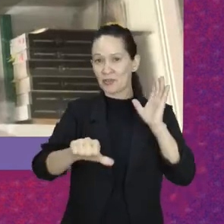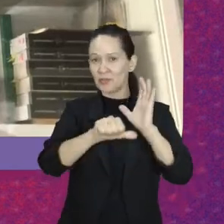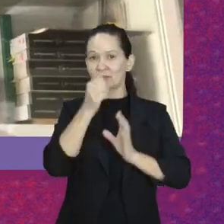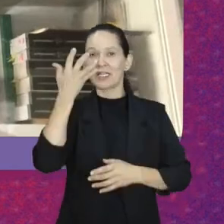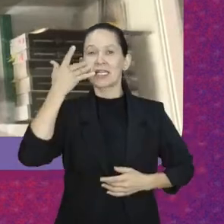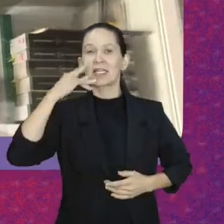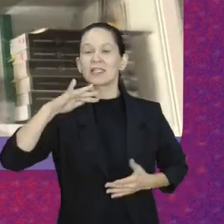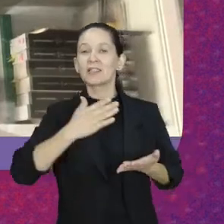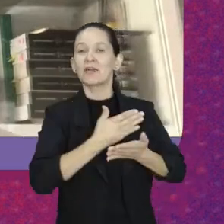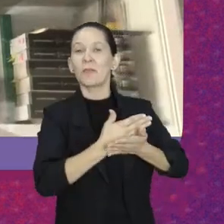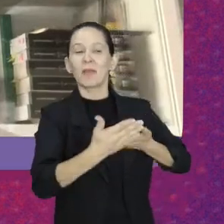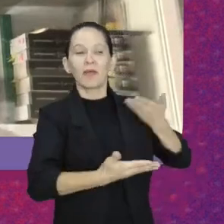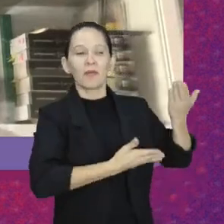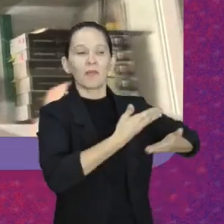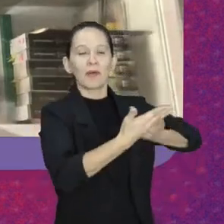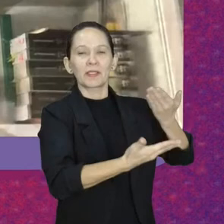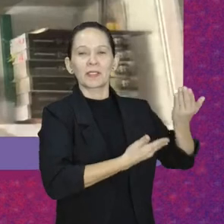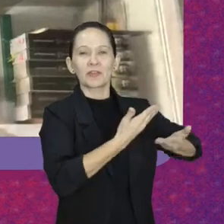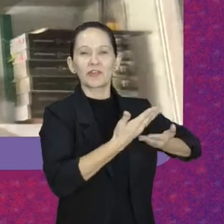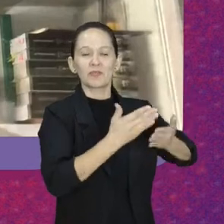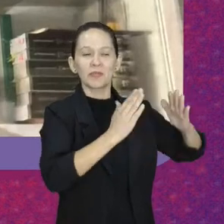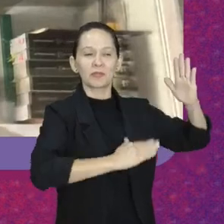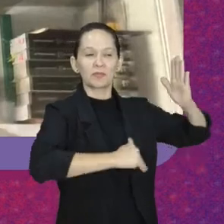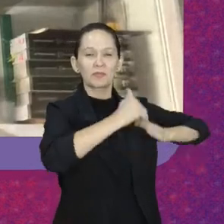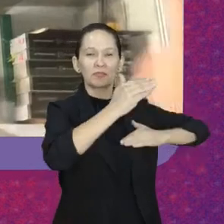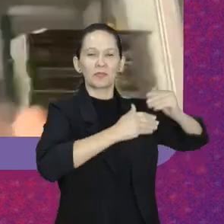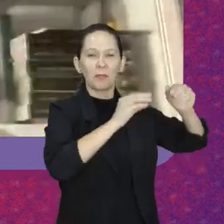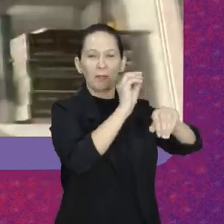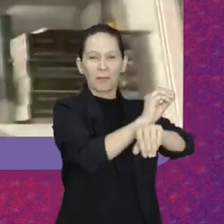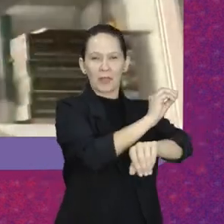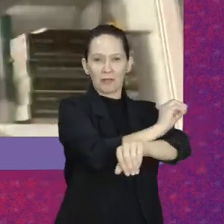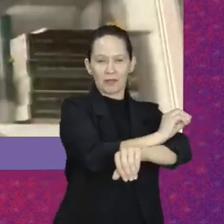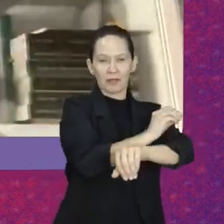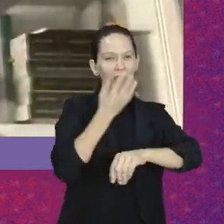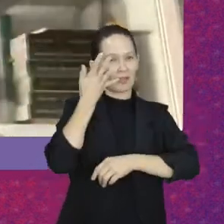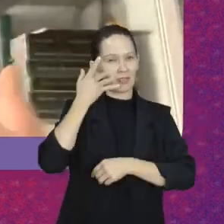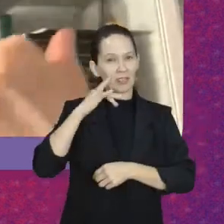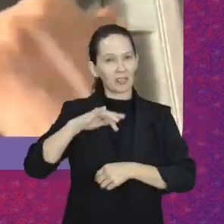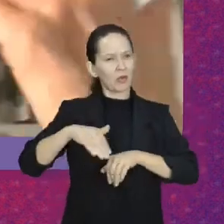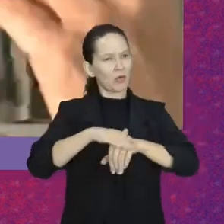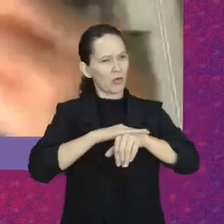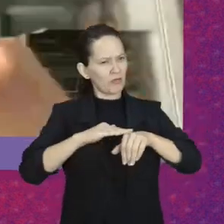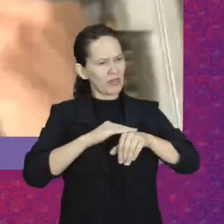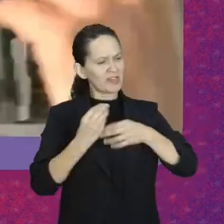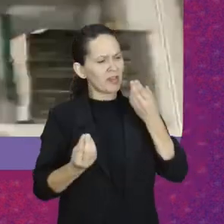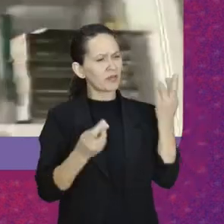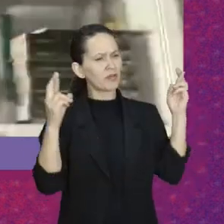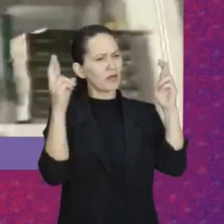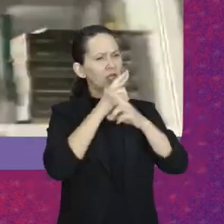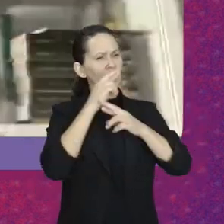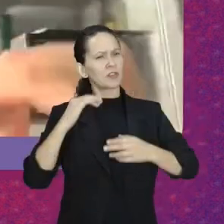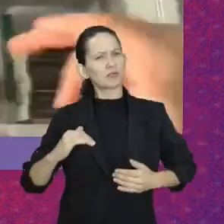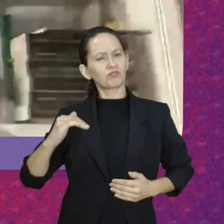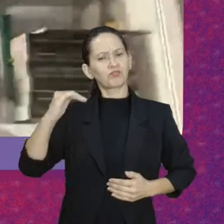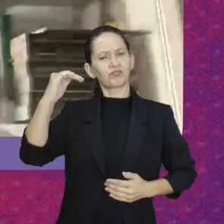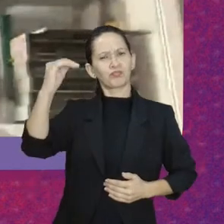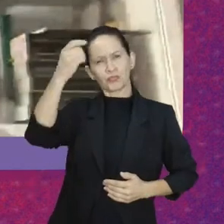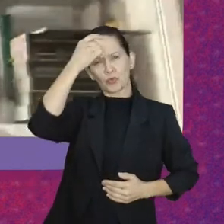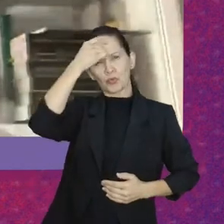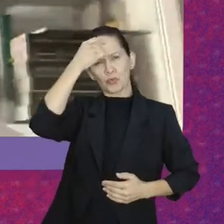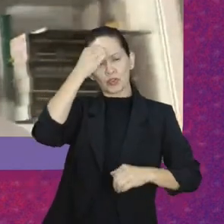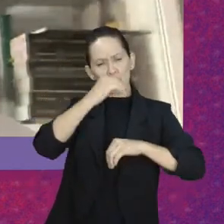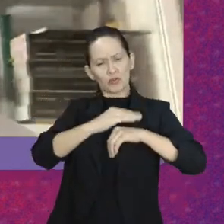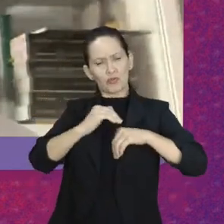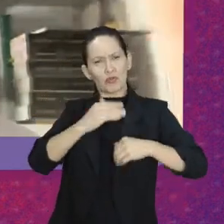criança passa a ter um atendimento profissional, discutido em relação ao seu desenvolvimento cognitivo,